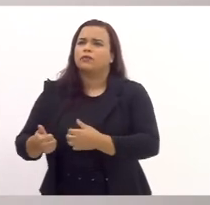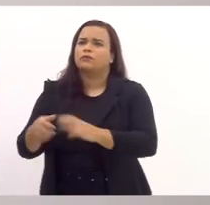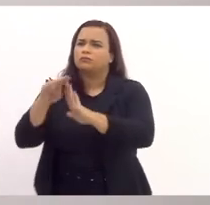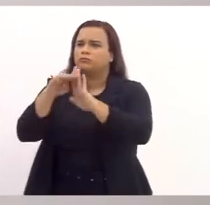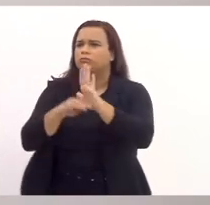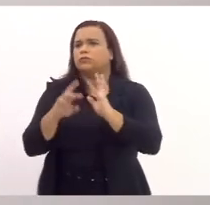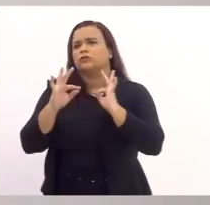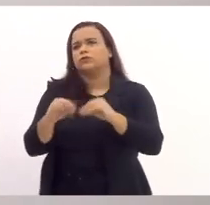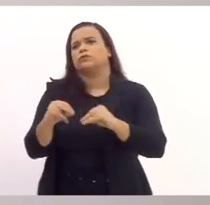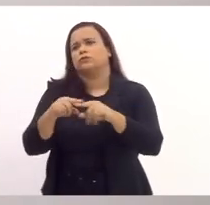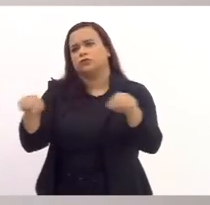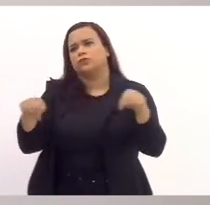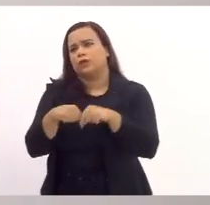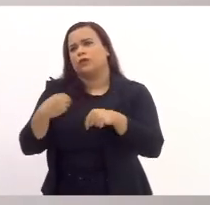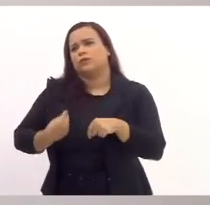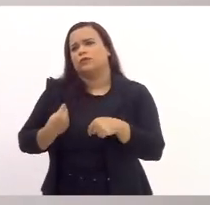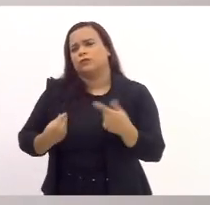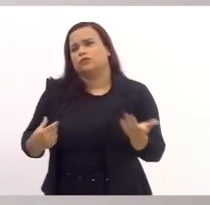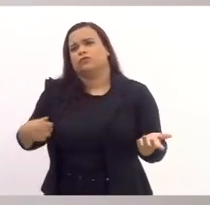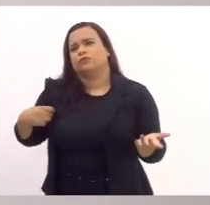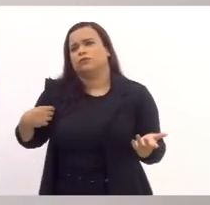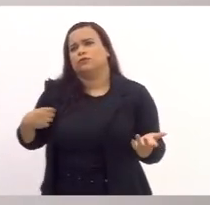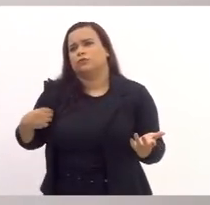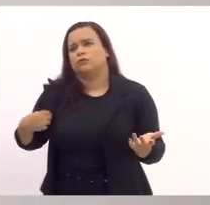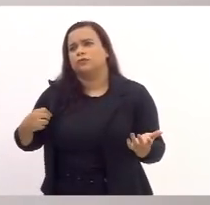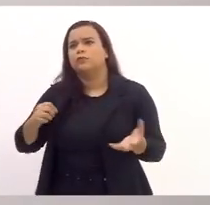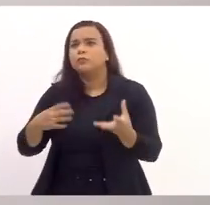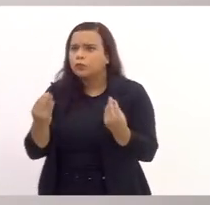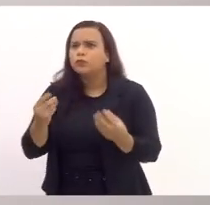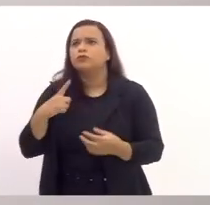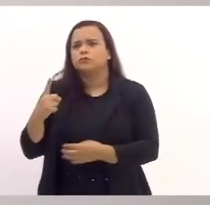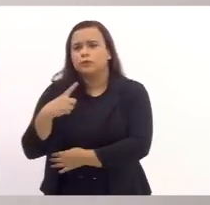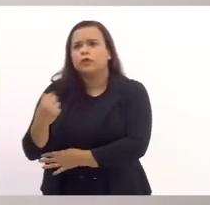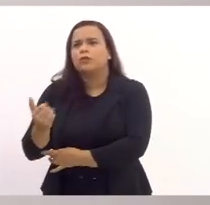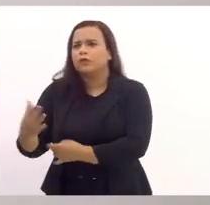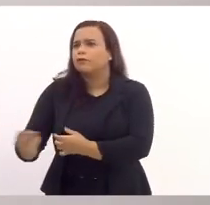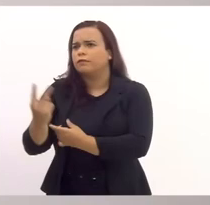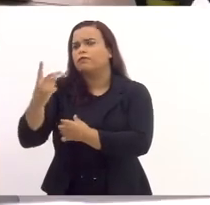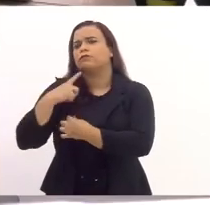esses terrenos que existem, né, que são muitos e são muito valorizados.